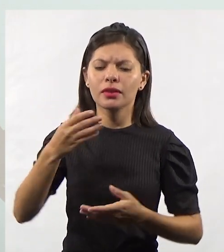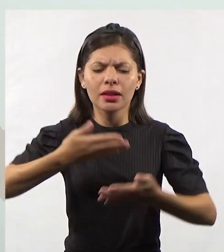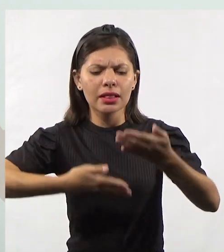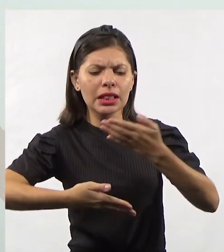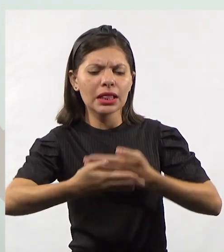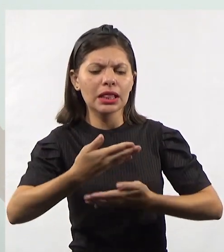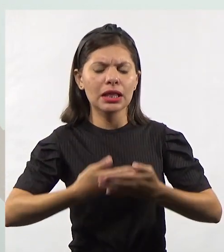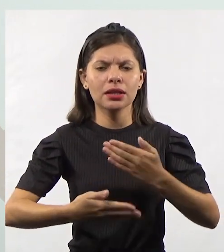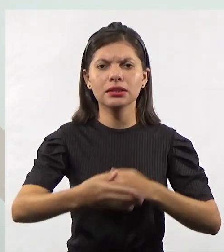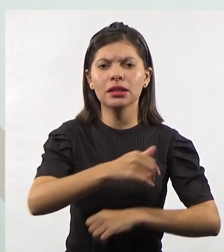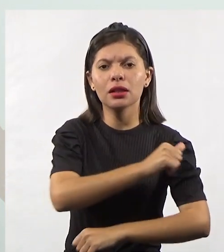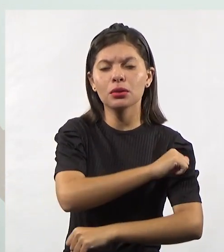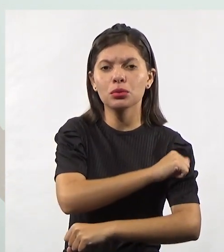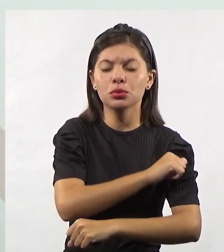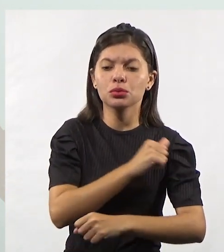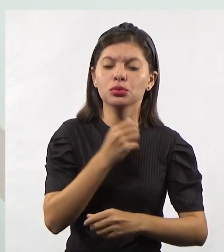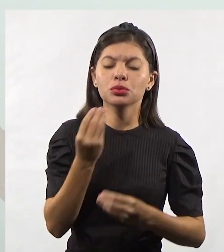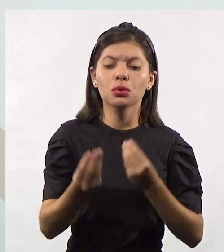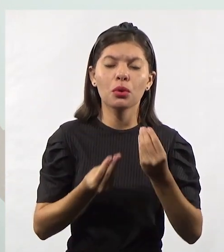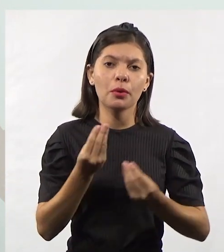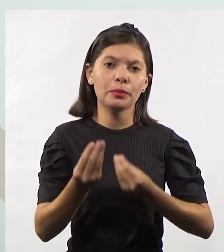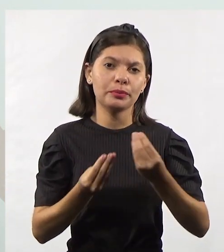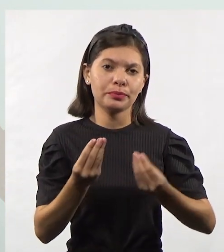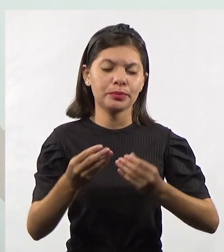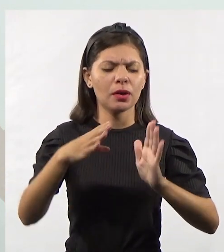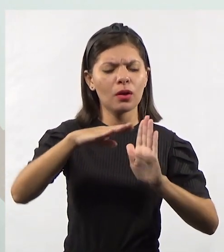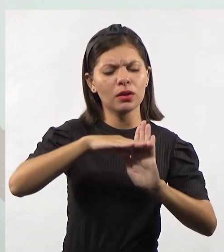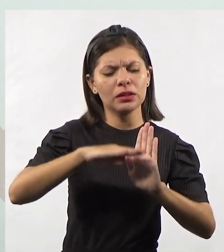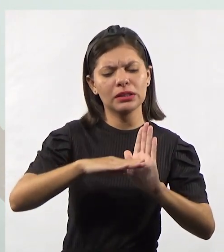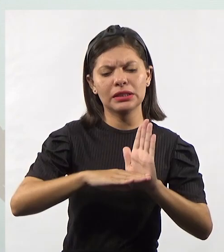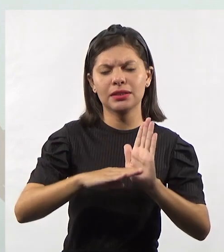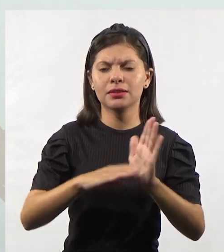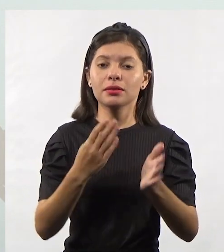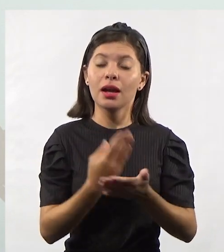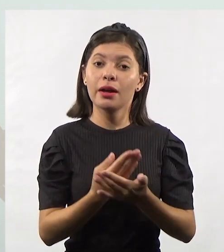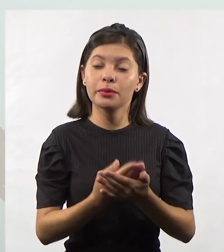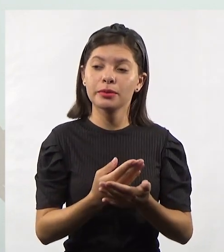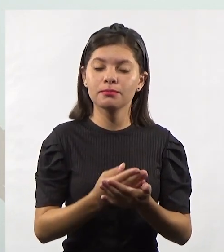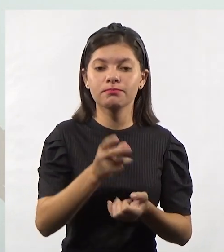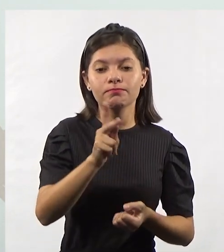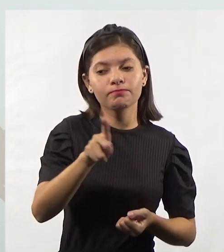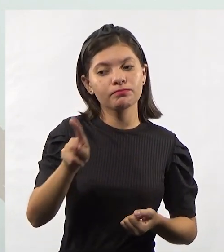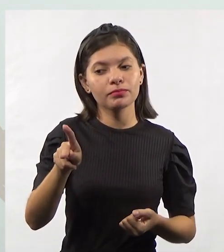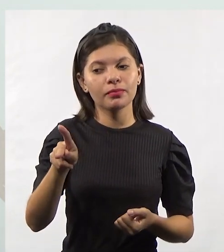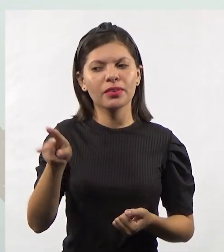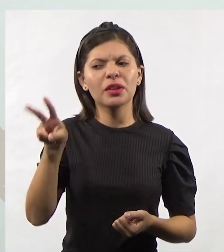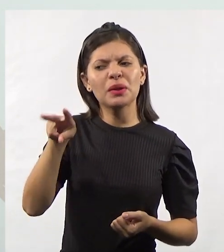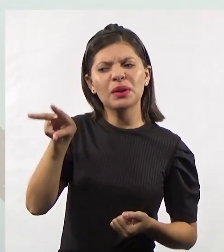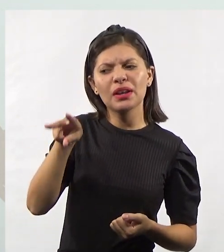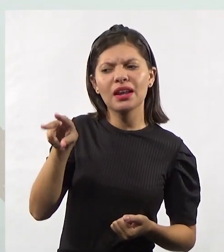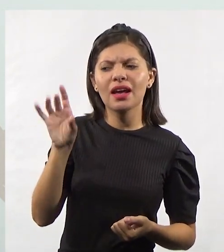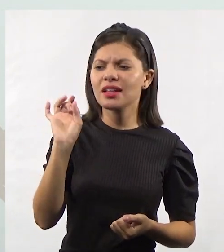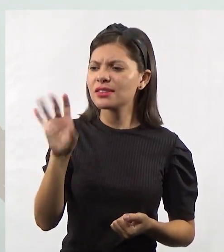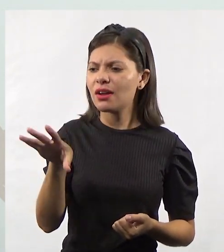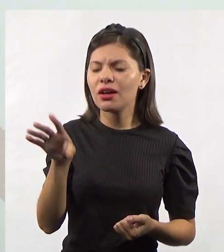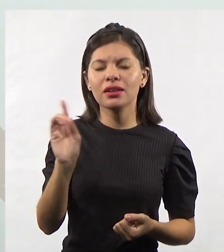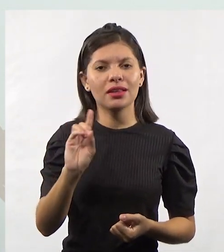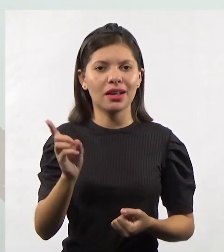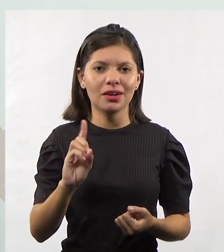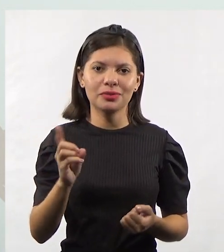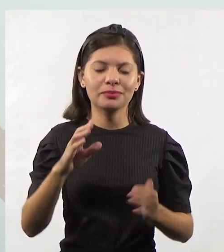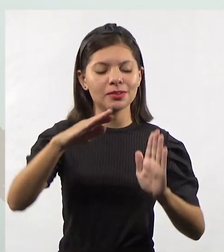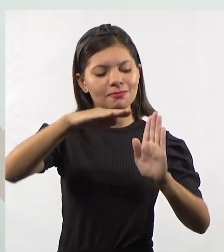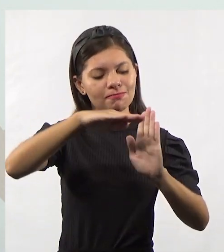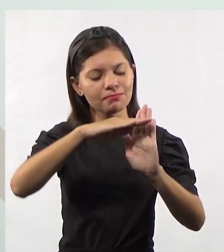com os alunos Qual que é o roteiro da aula dele bom então numa observação não é simplesmente olhar não você